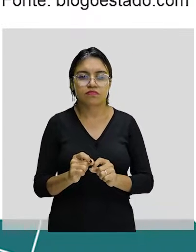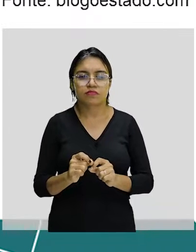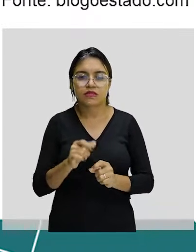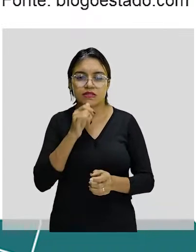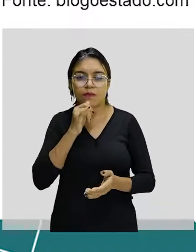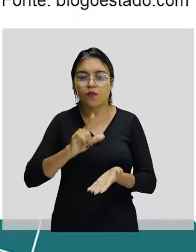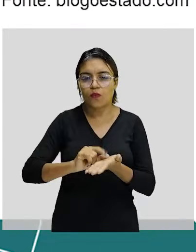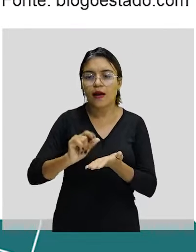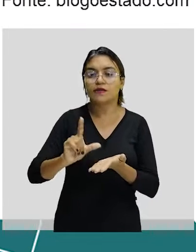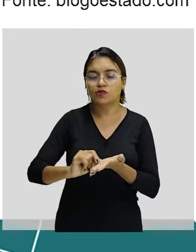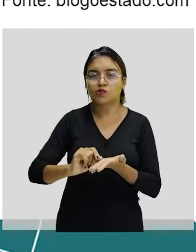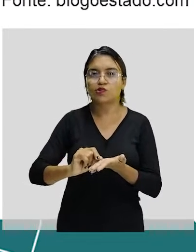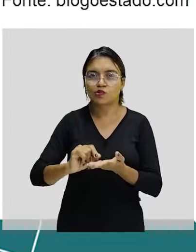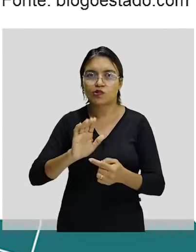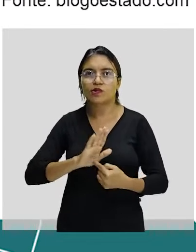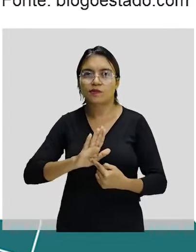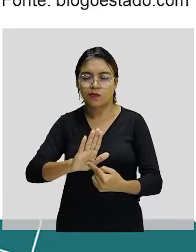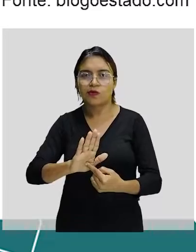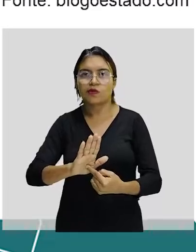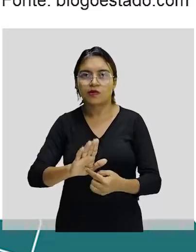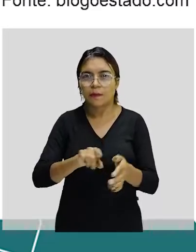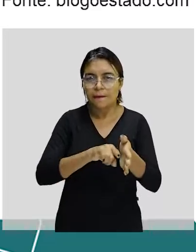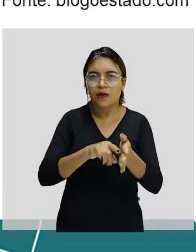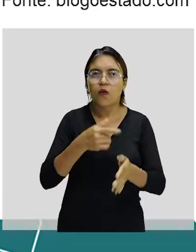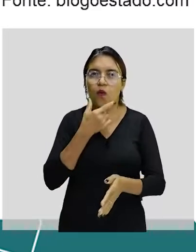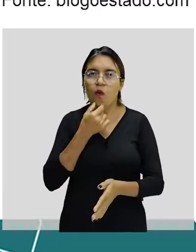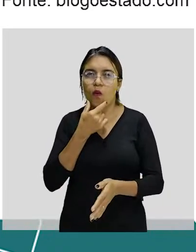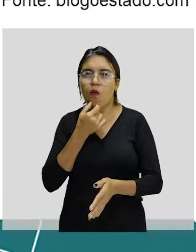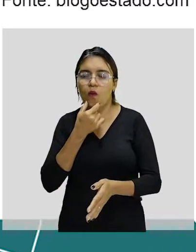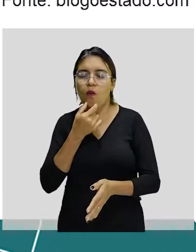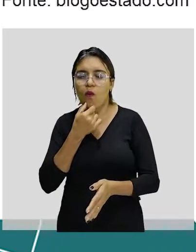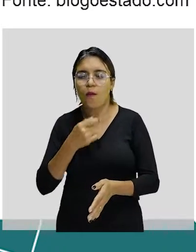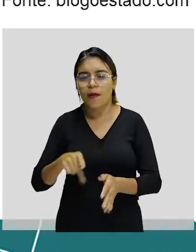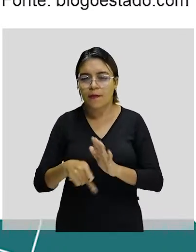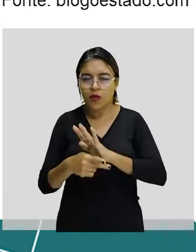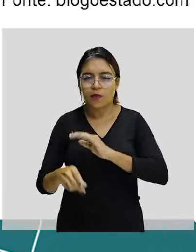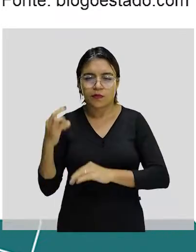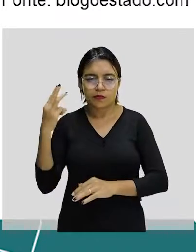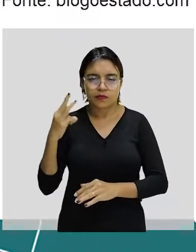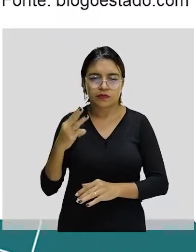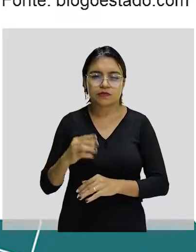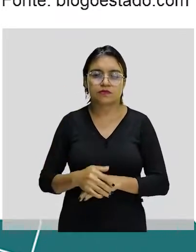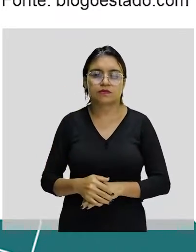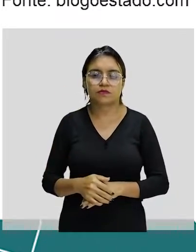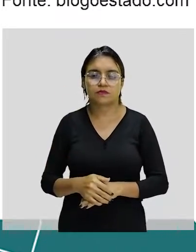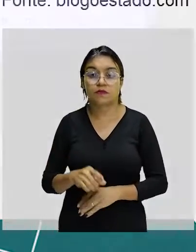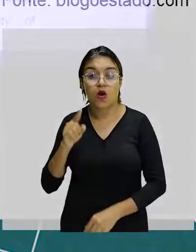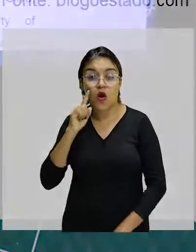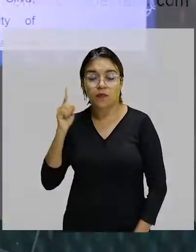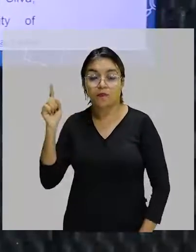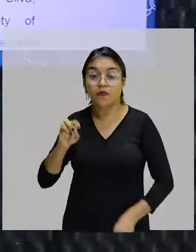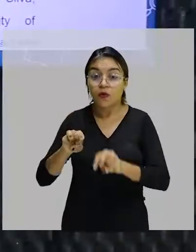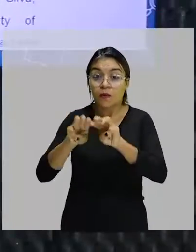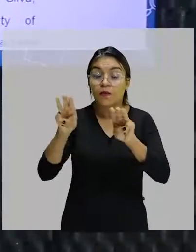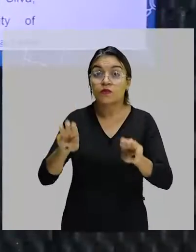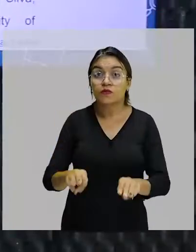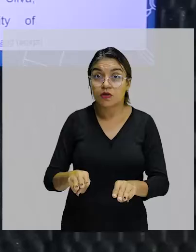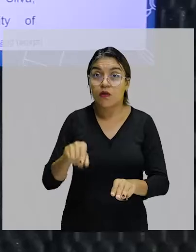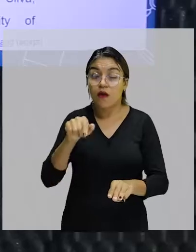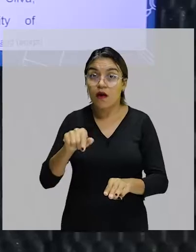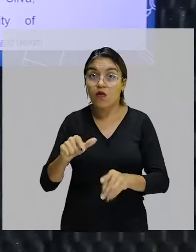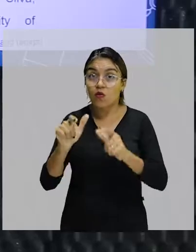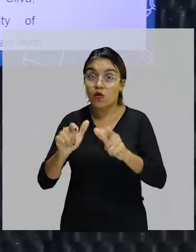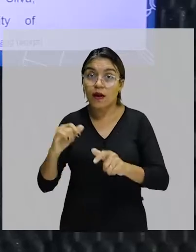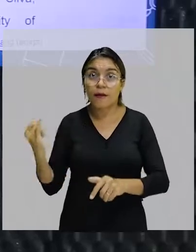pesquisador nessa temática aqui no estado. O museu é um lugar importante para promover o valor